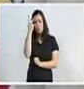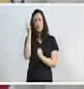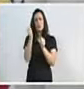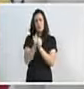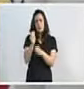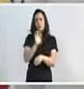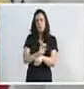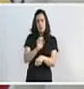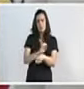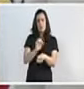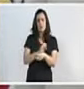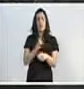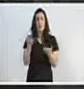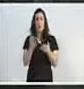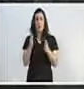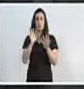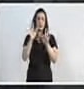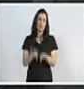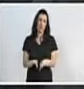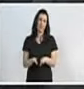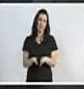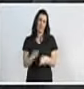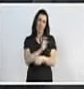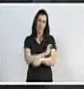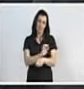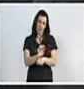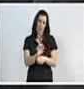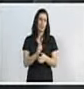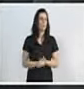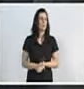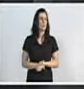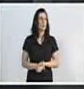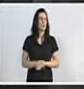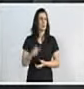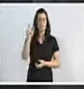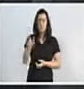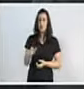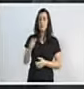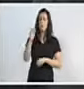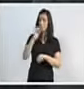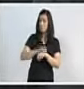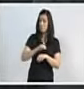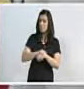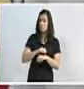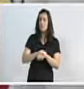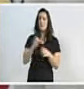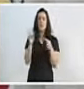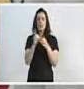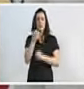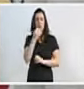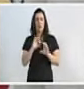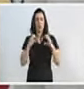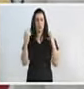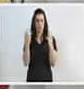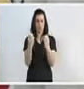está cumprindo hoje, está fazendo a sua despedida. É uma pessoa competente, que atendeu bem a comunidade